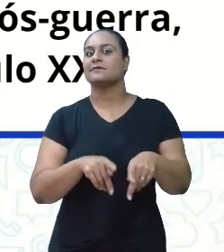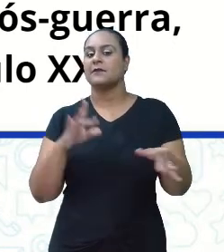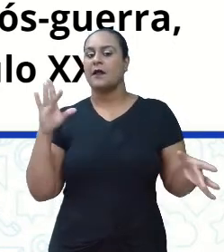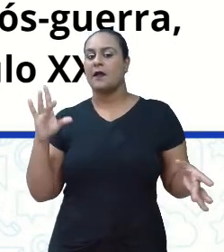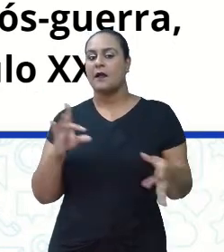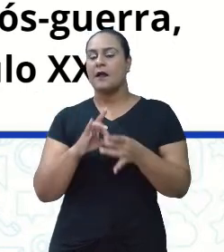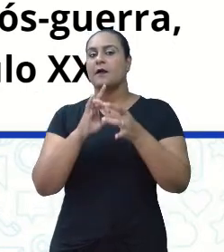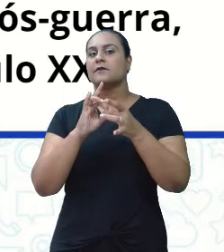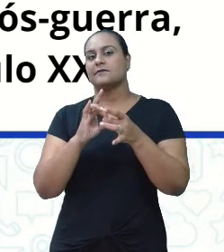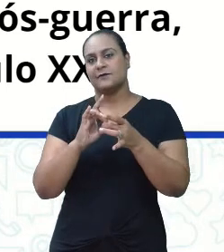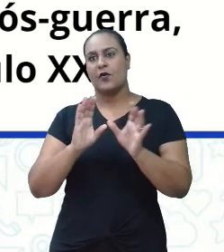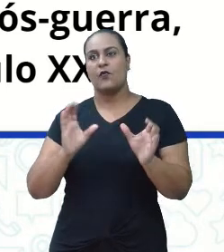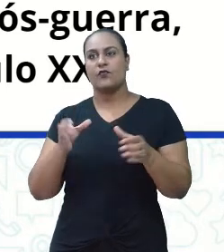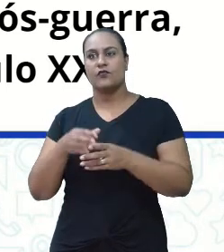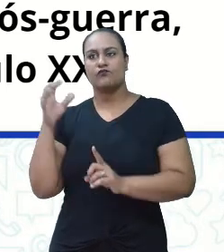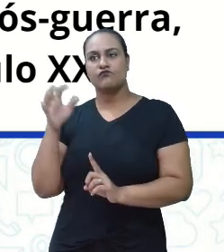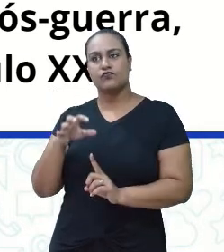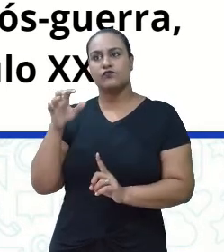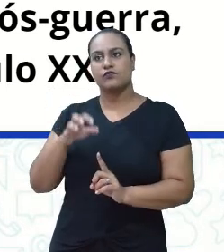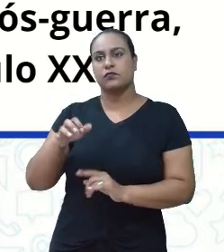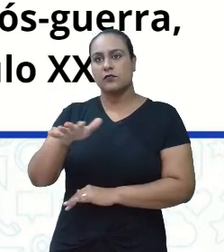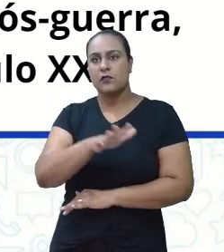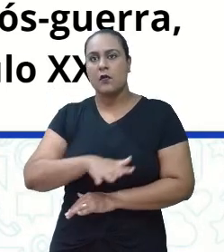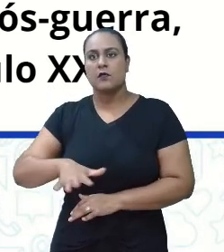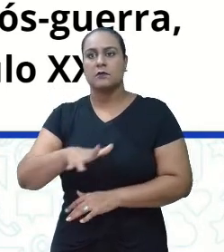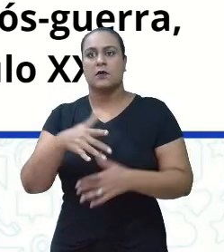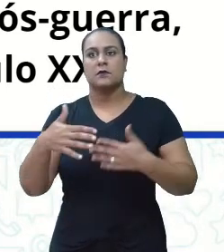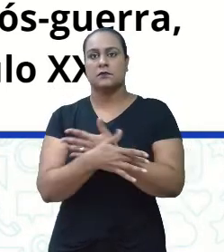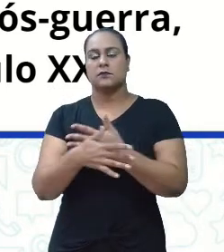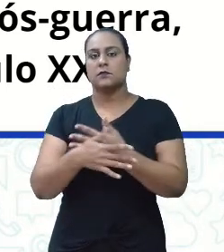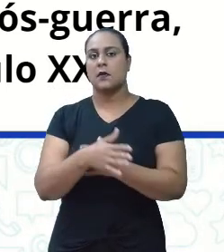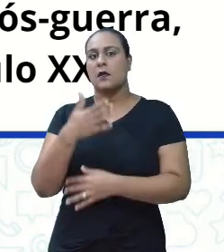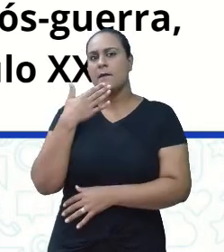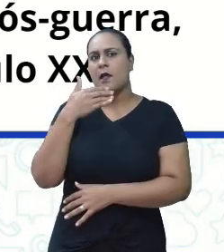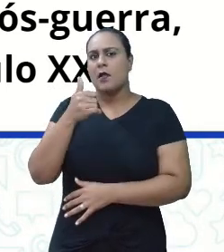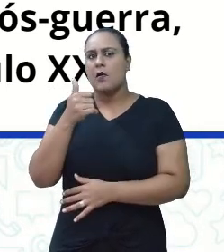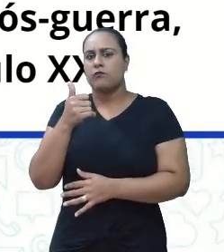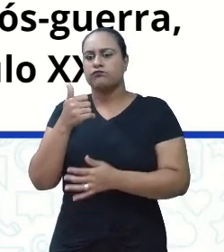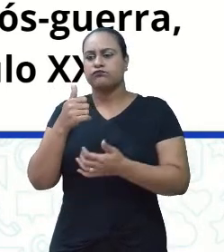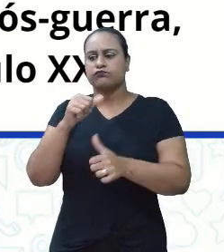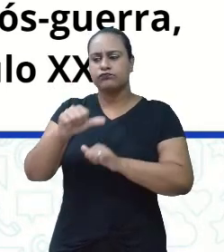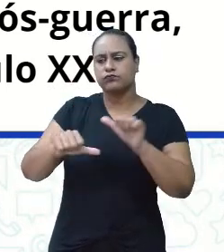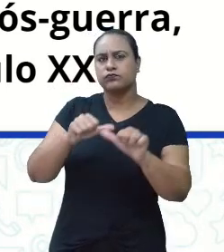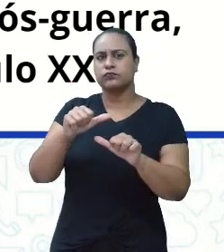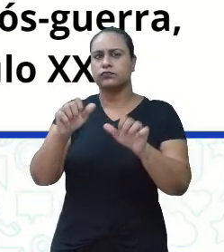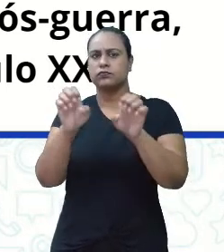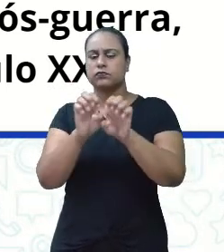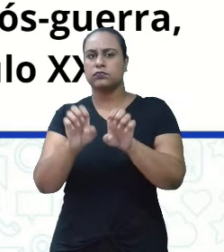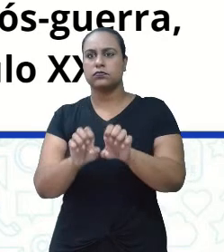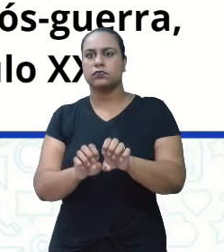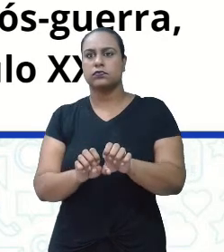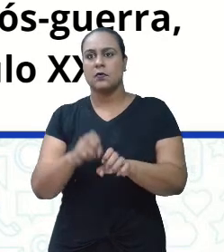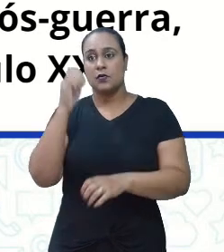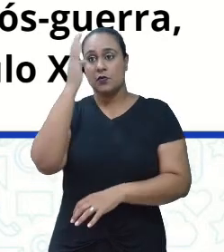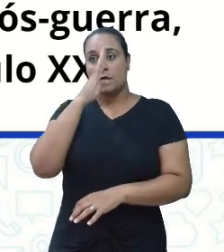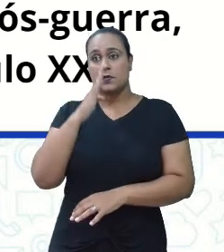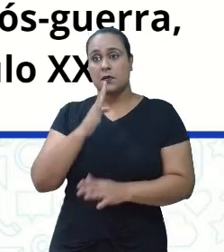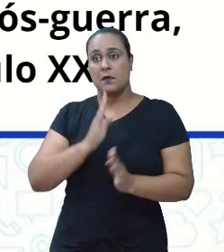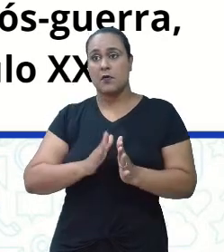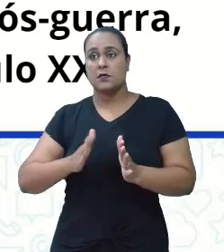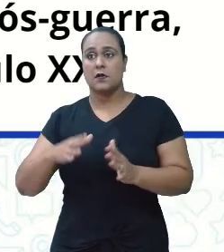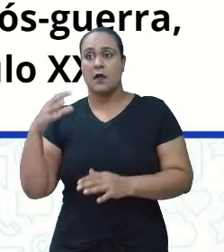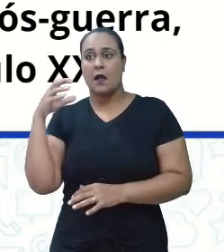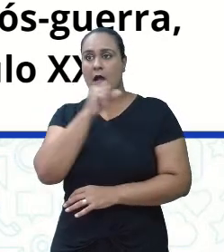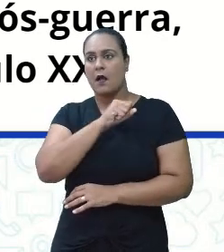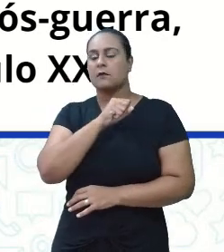relacionada ao conjunto de intervenção no espaço urbano para melhores infraestrutura. Agora lá, no Brasil, o processo acelerado de urbanização